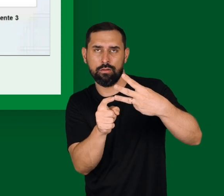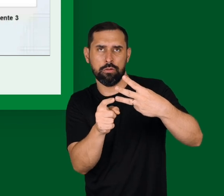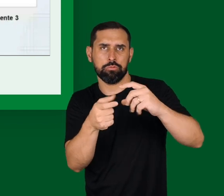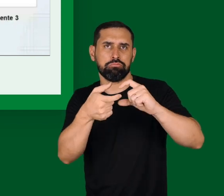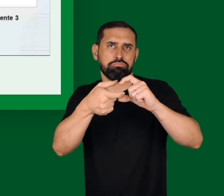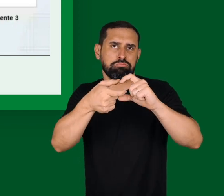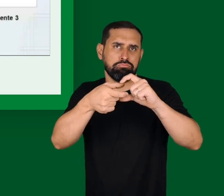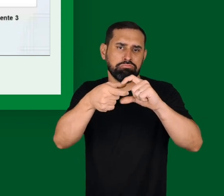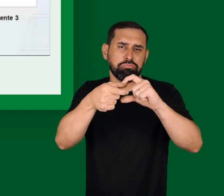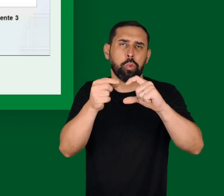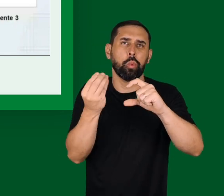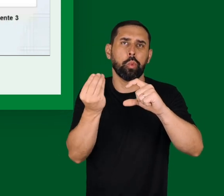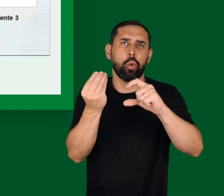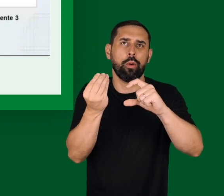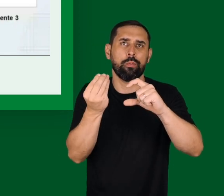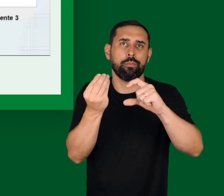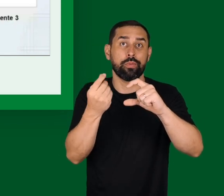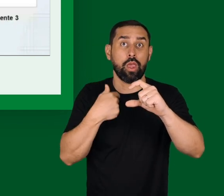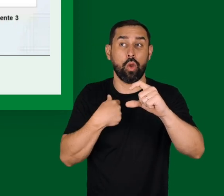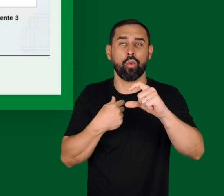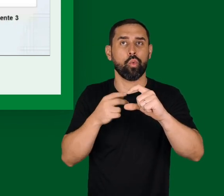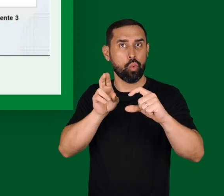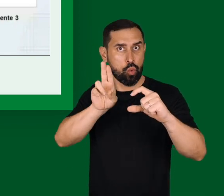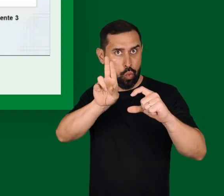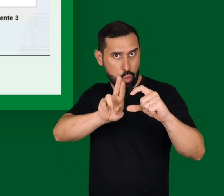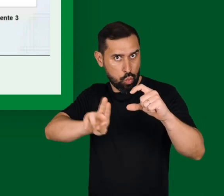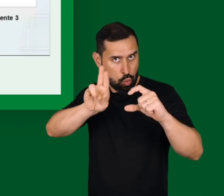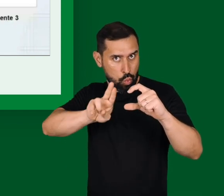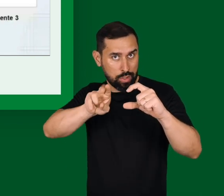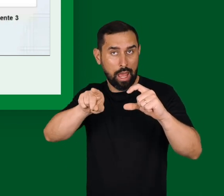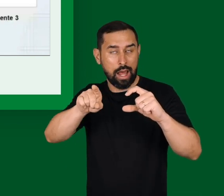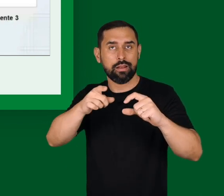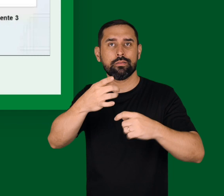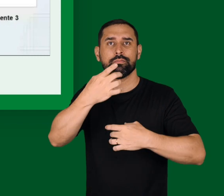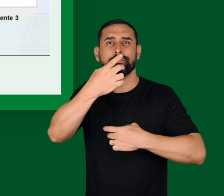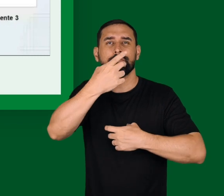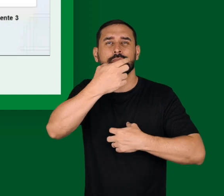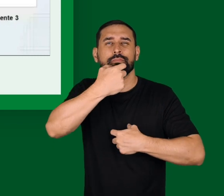tanto o rocurônio como o vecurônio, eles têm uma droga